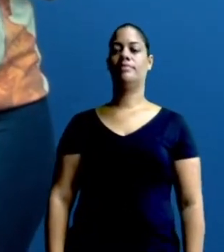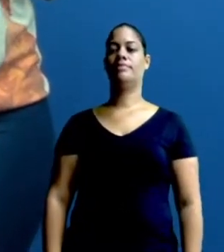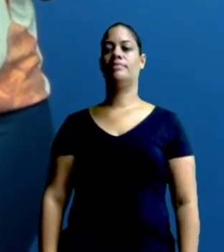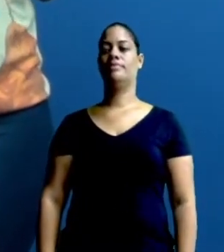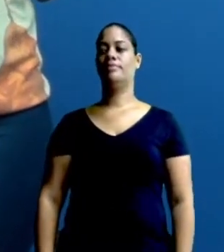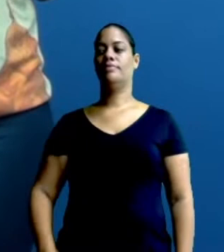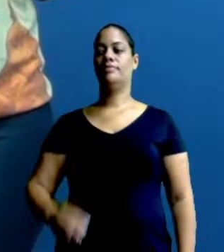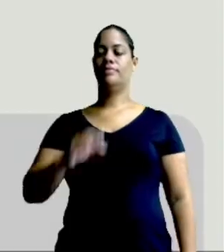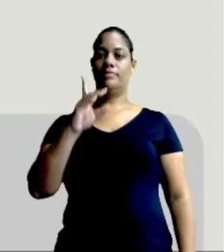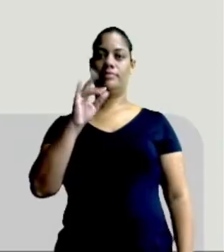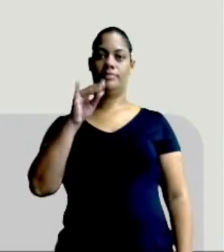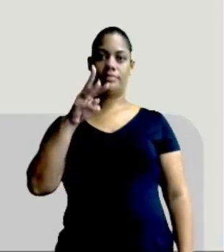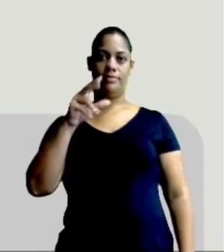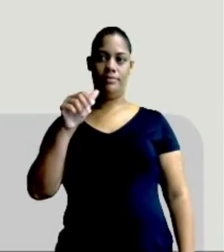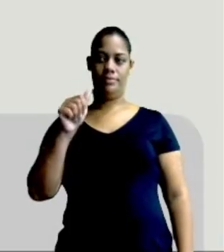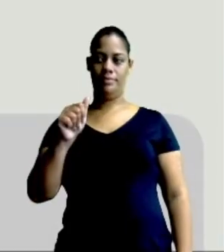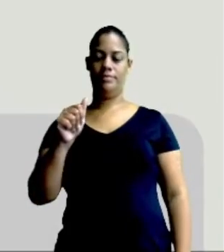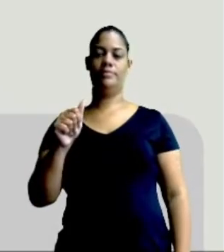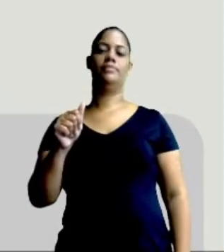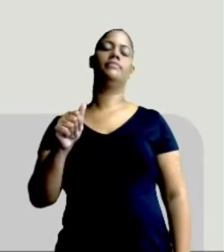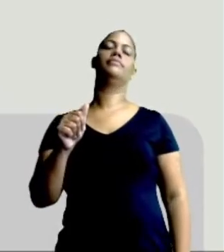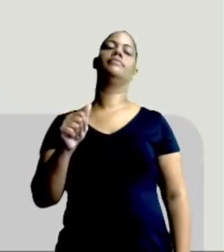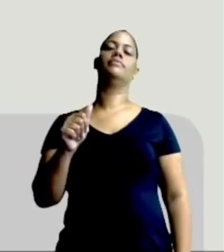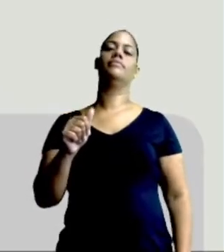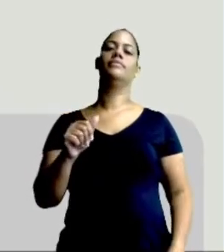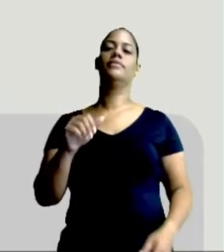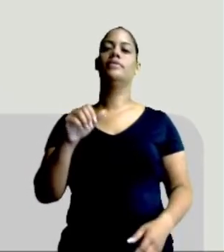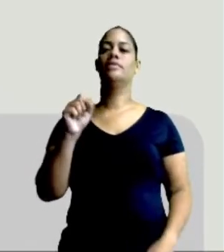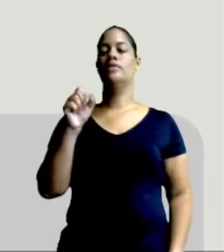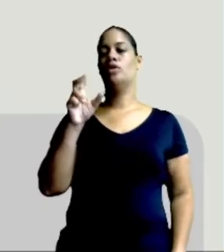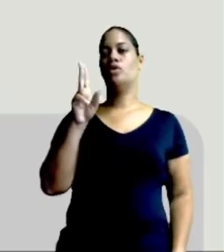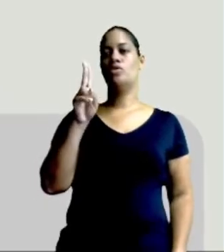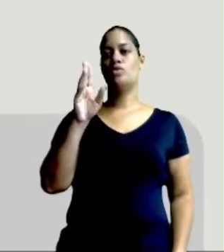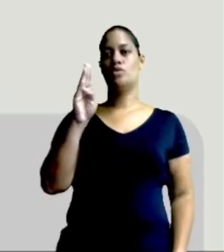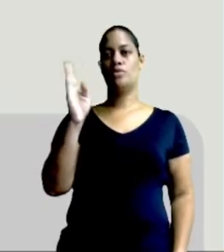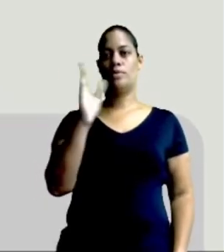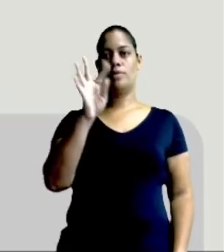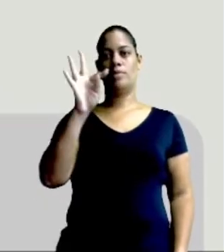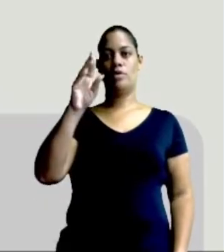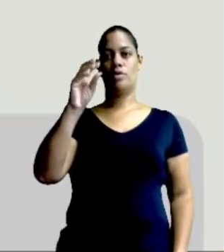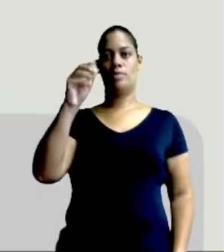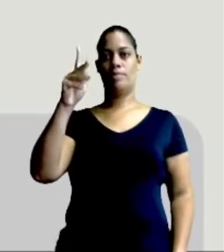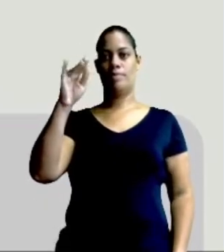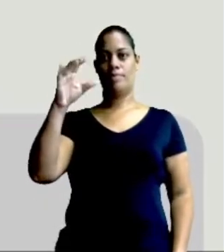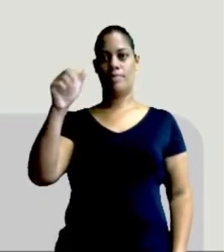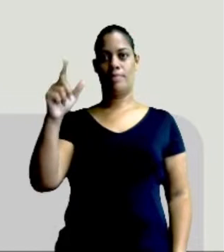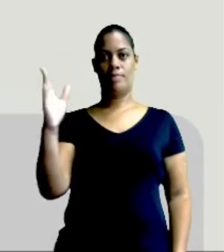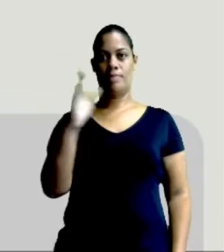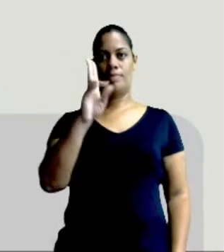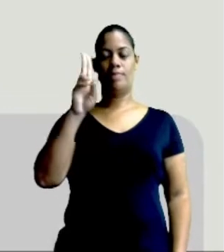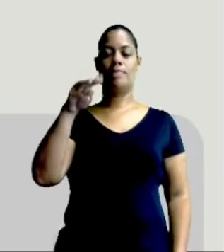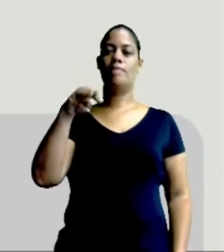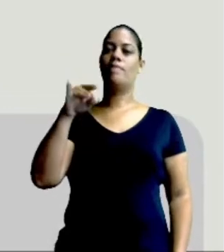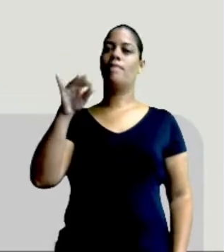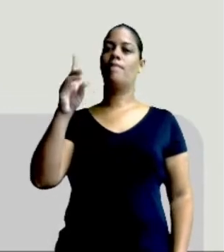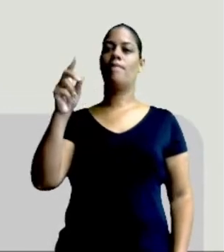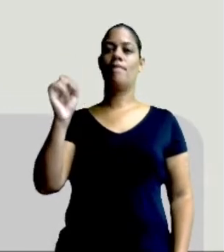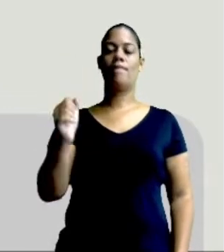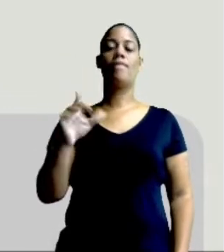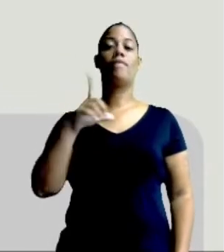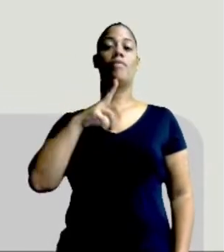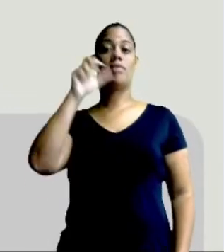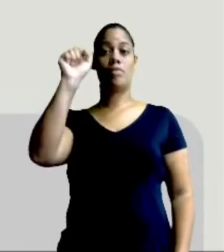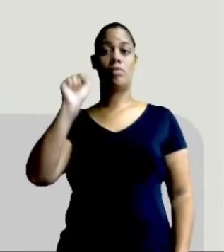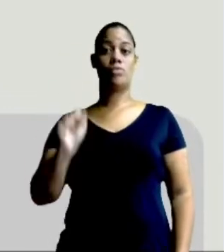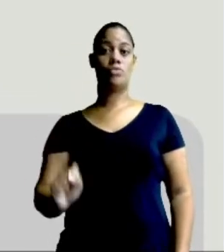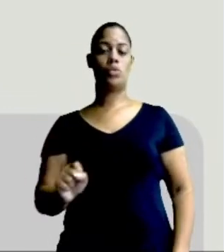Clima subtropical úmido. E aí, onde é que eu encontro esse clima aqui no nosso país? Ele abrange a porção sul do